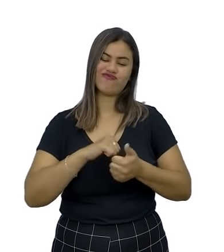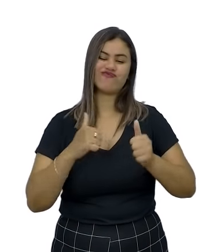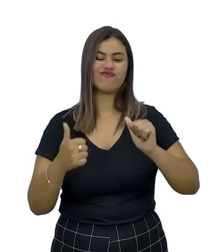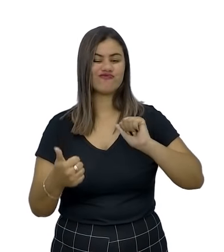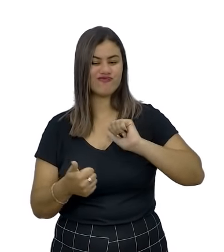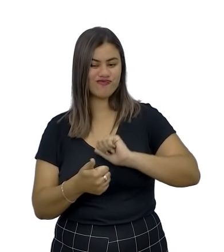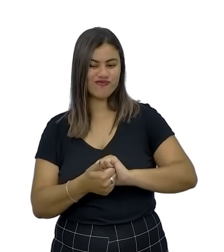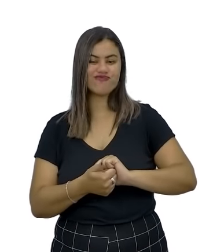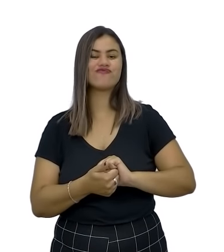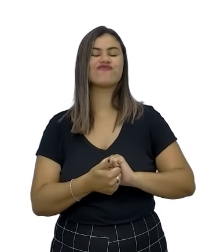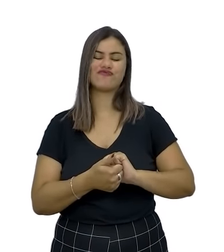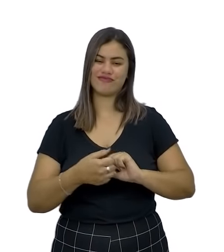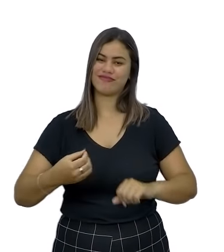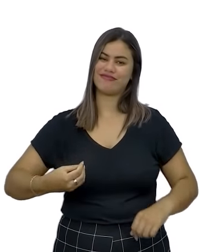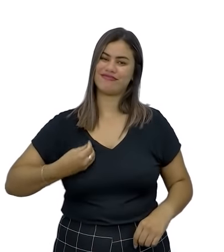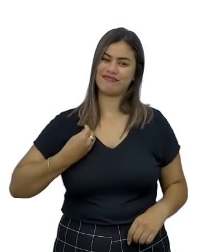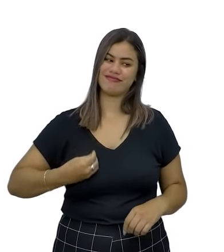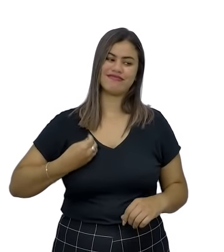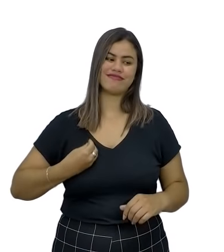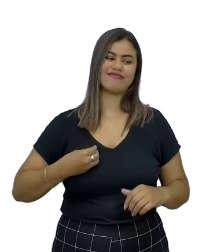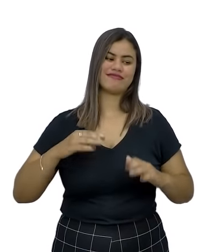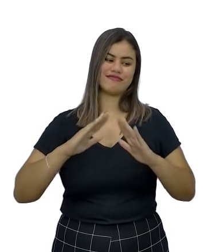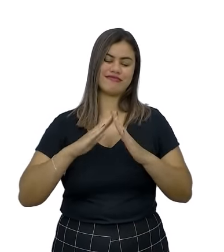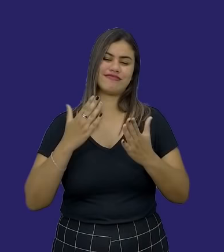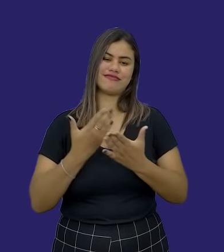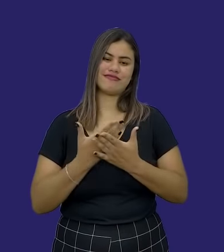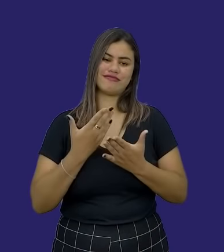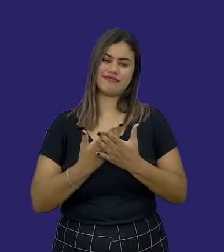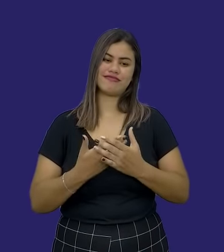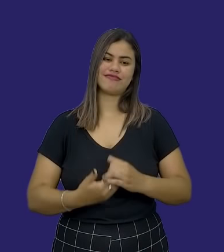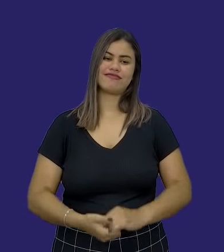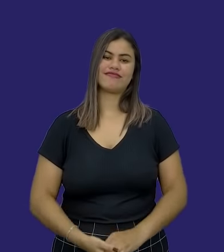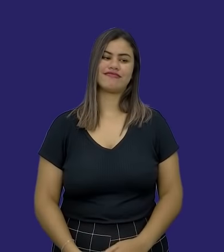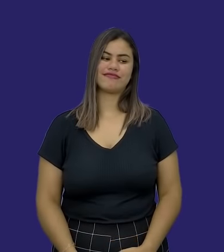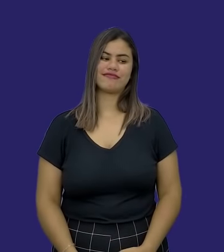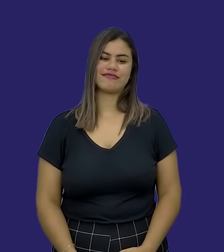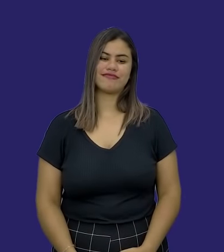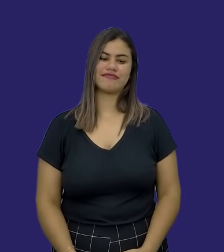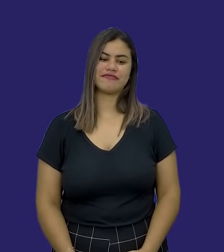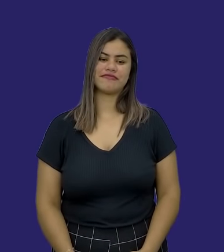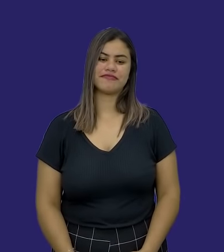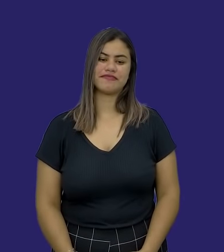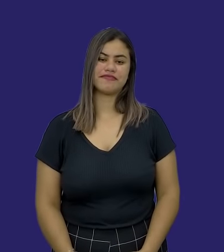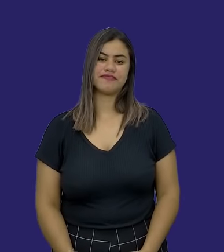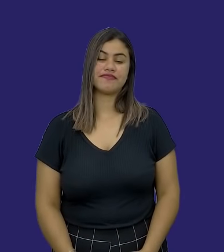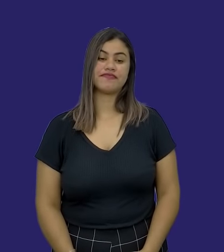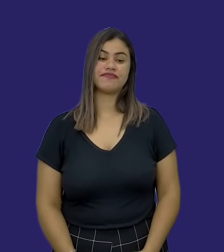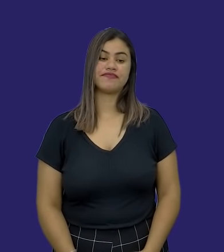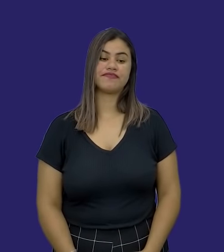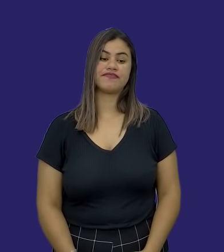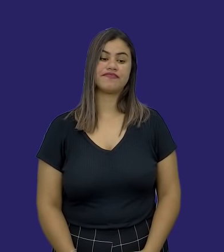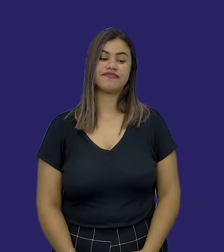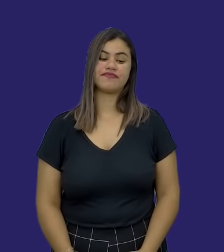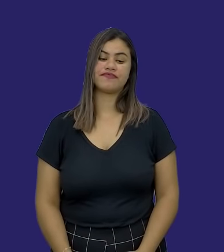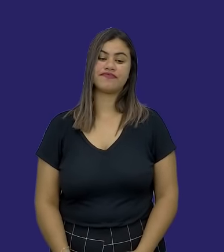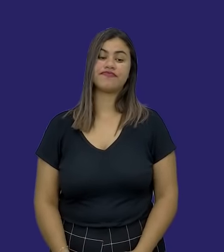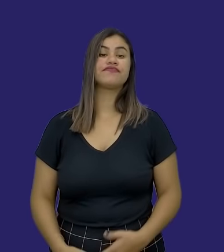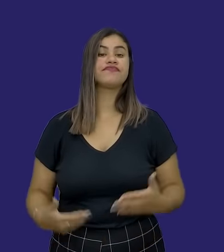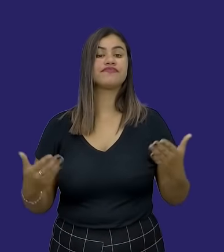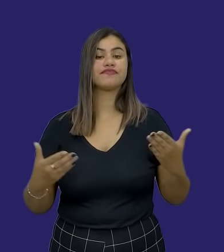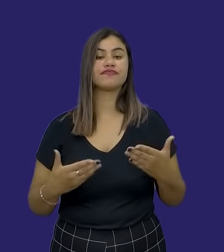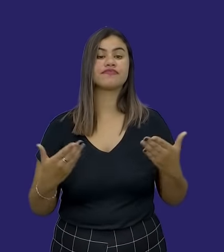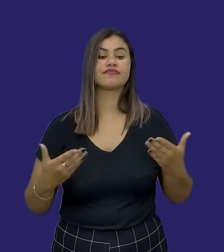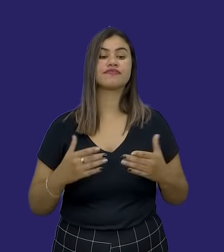adaptando para a nossa realidade, adaptando para a nossa sala de aula, tá bom? E agora a gente vai falar um